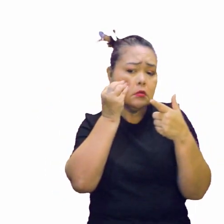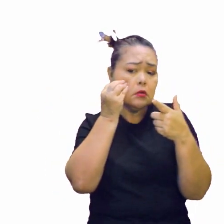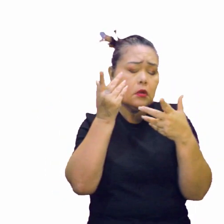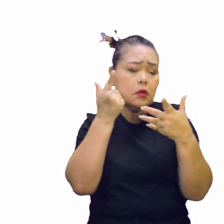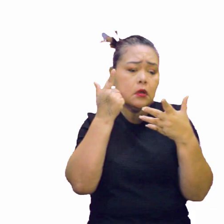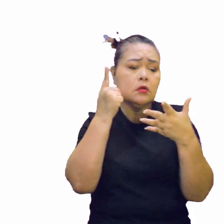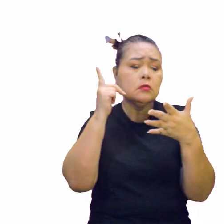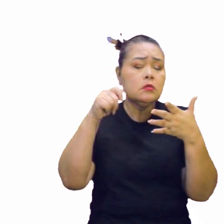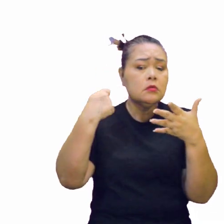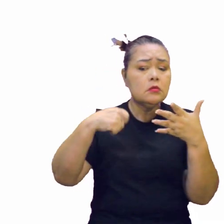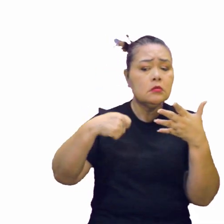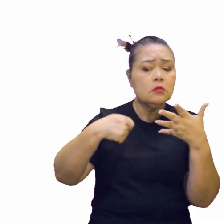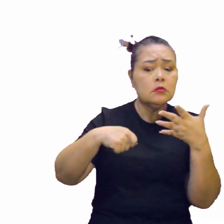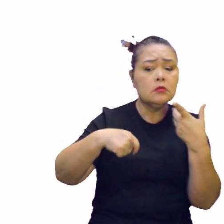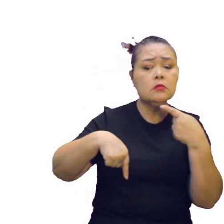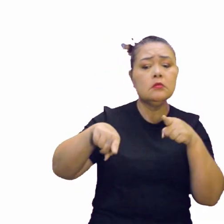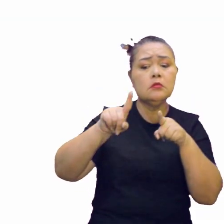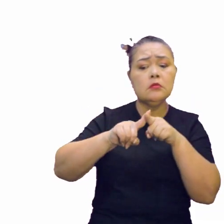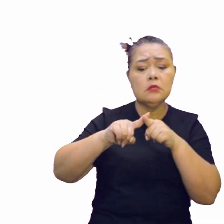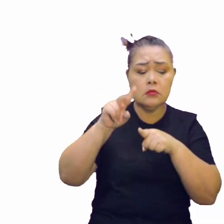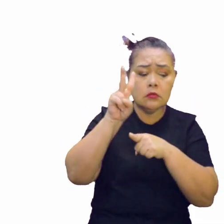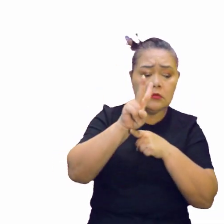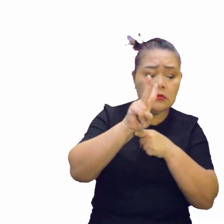tratos culturais.